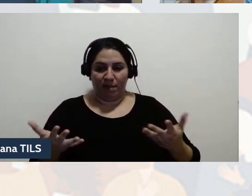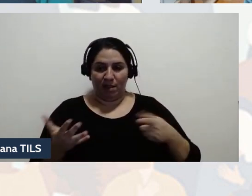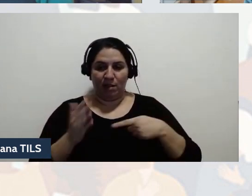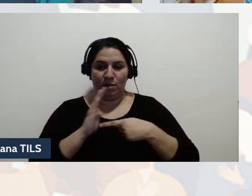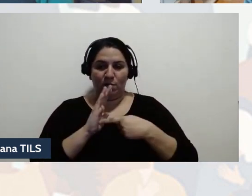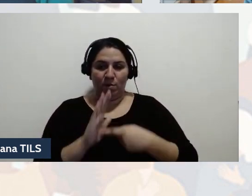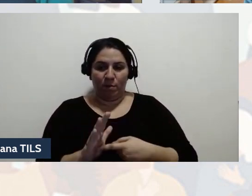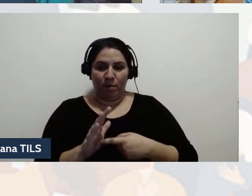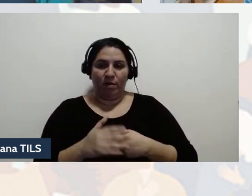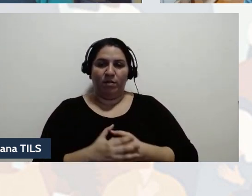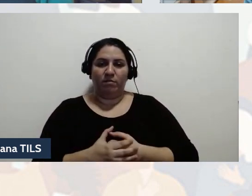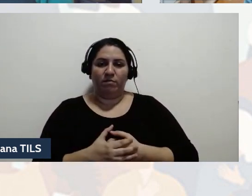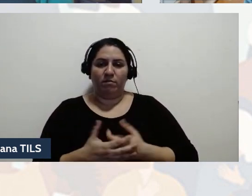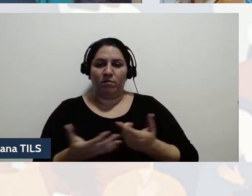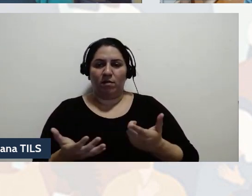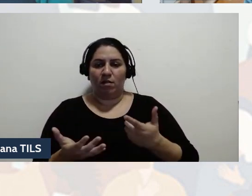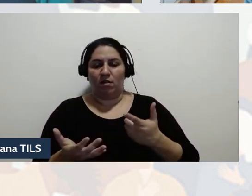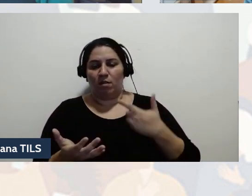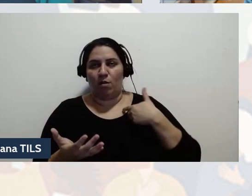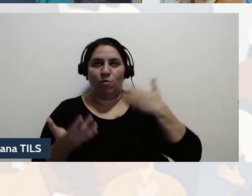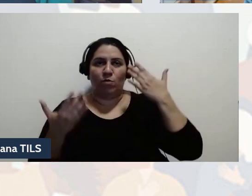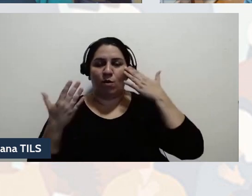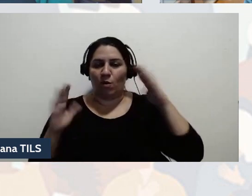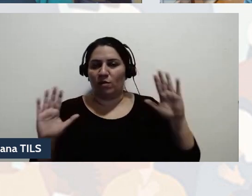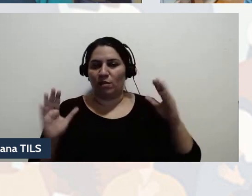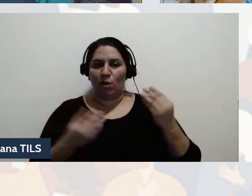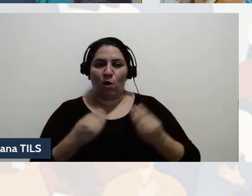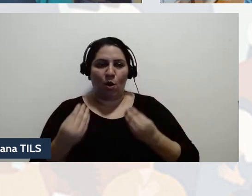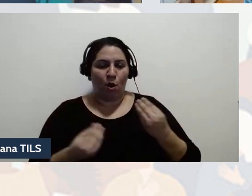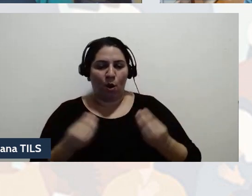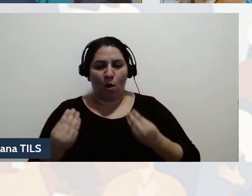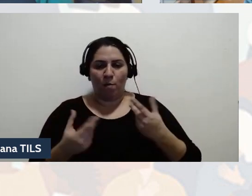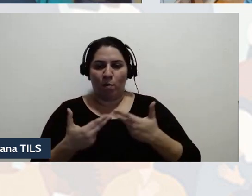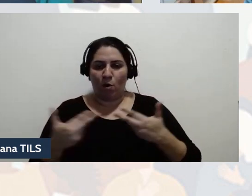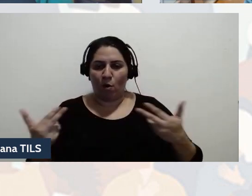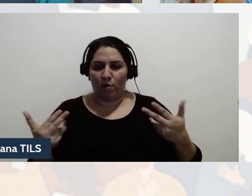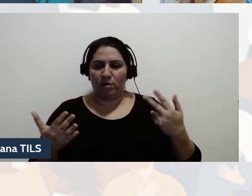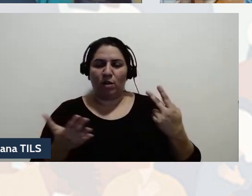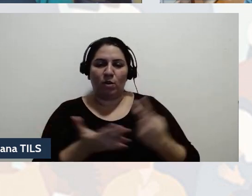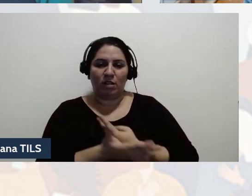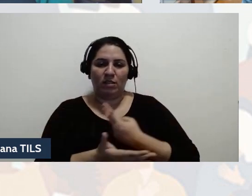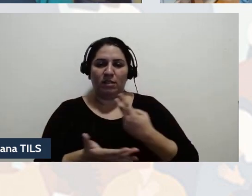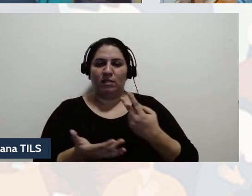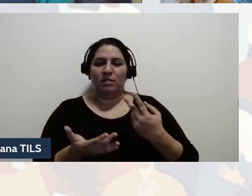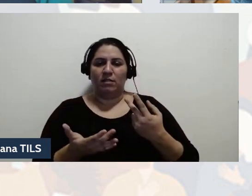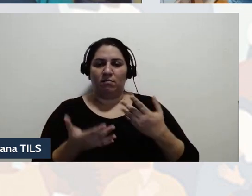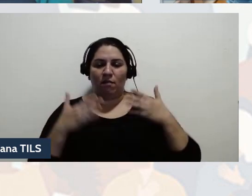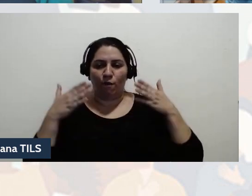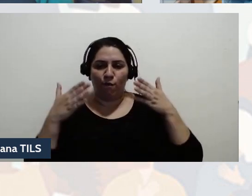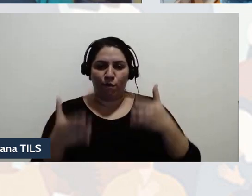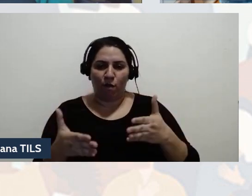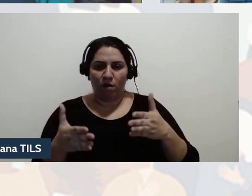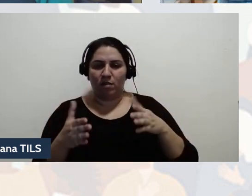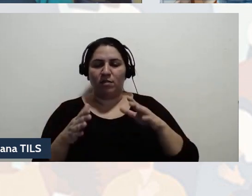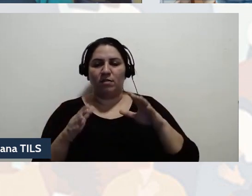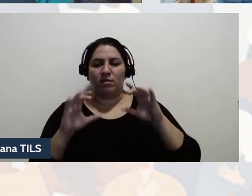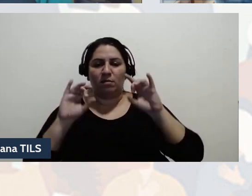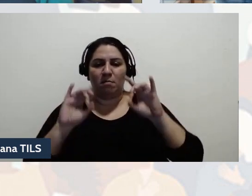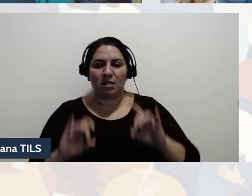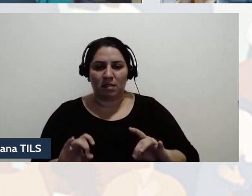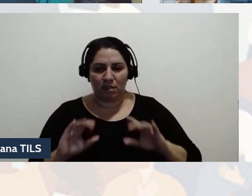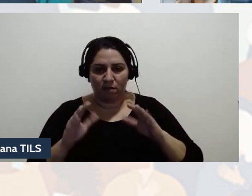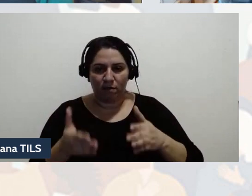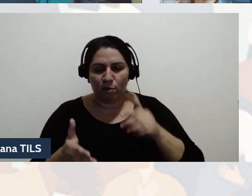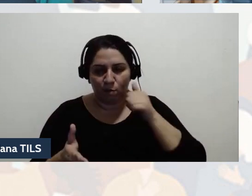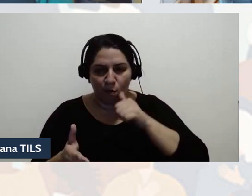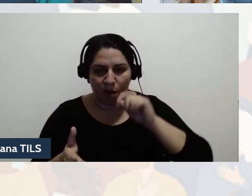Então, eu não fiquei sabendo de iniciativas direcionadas especificamente